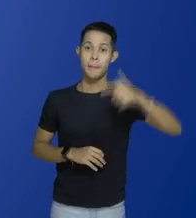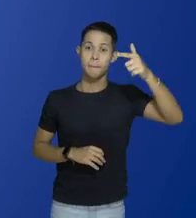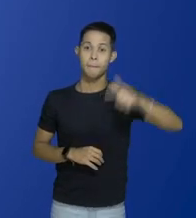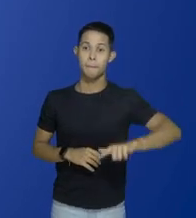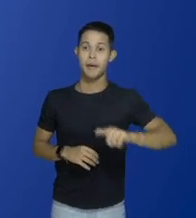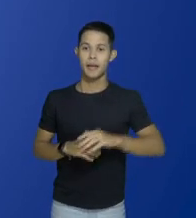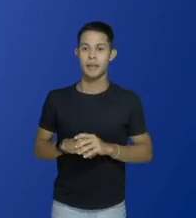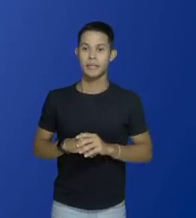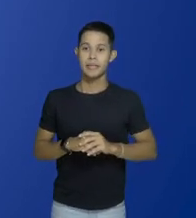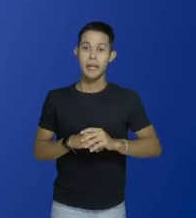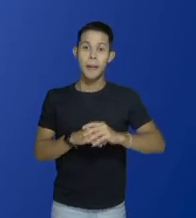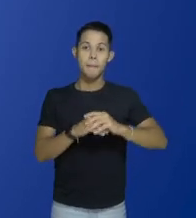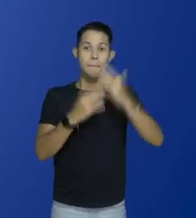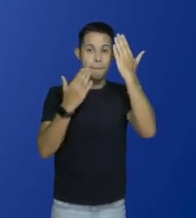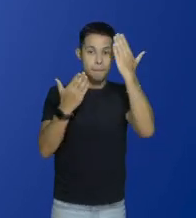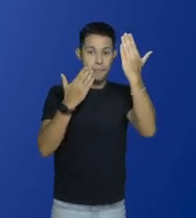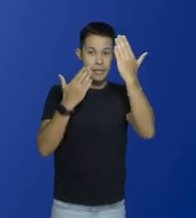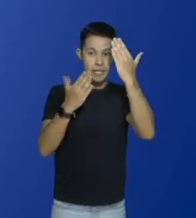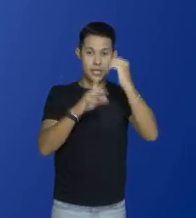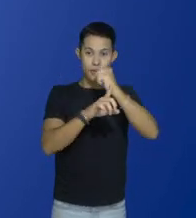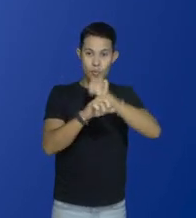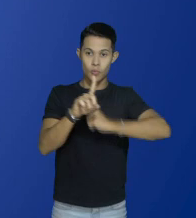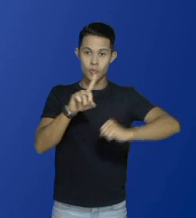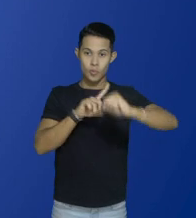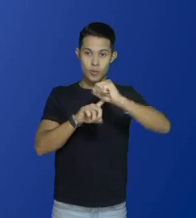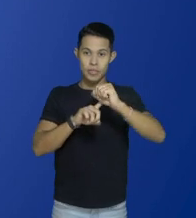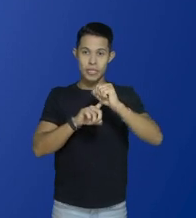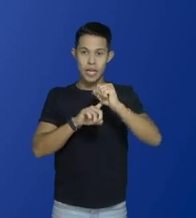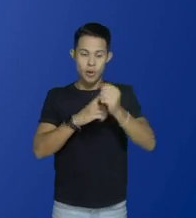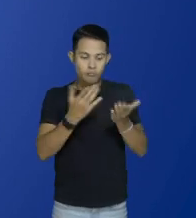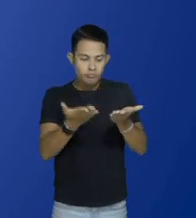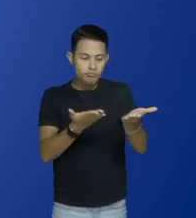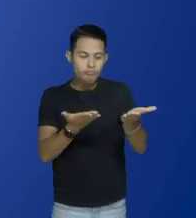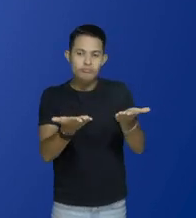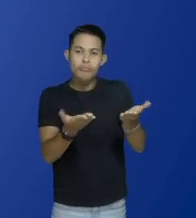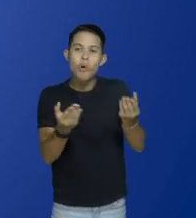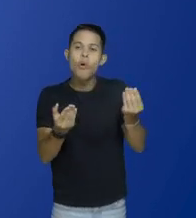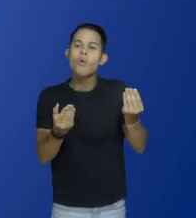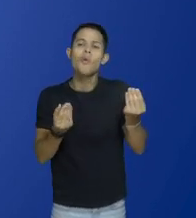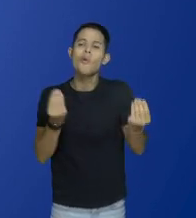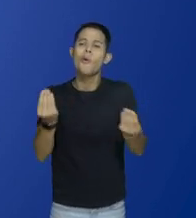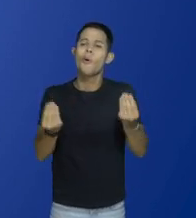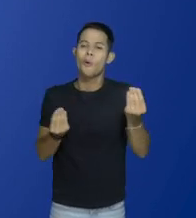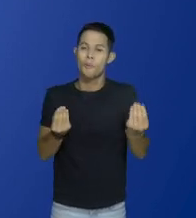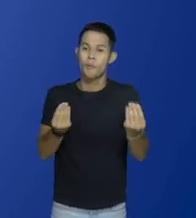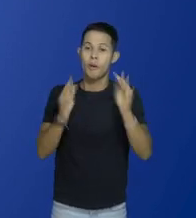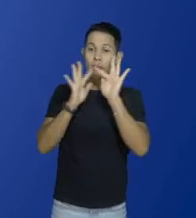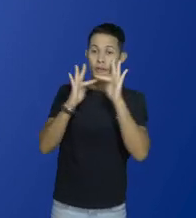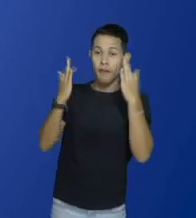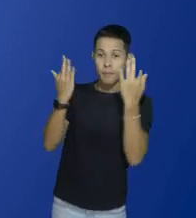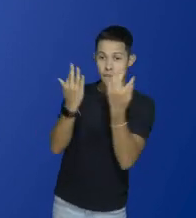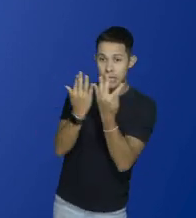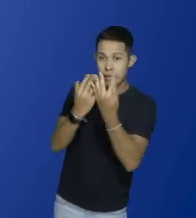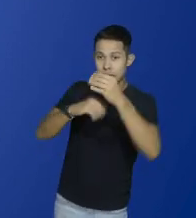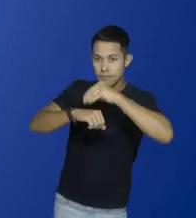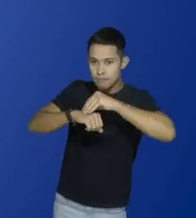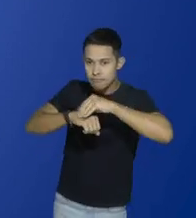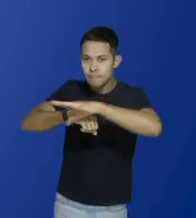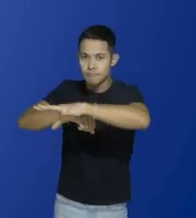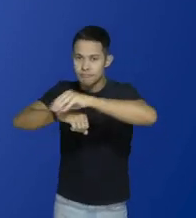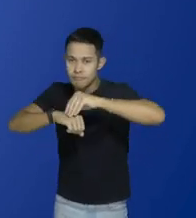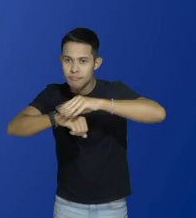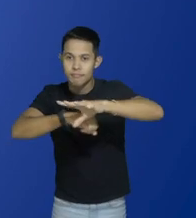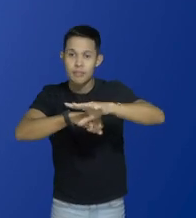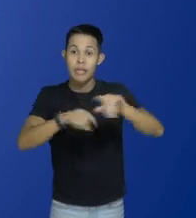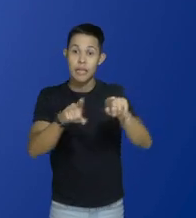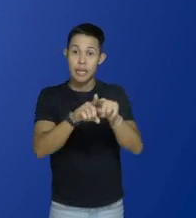né? Então, educação, a família, esclarecer sobre o transtorno, orientar o manejo, e tem grupos de pais familiares.